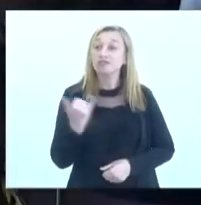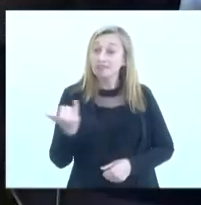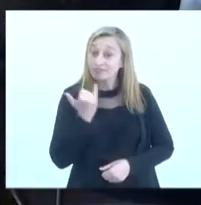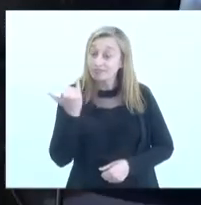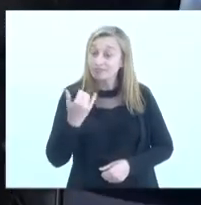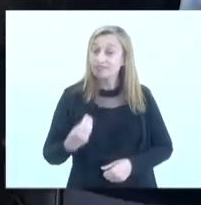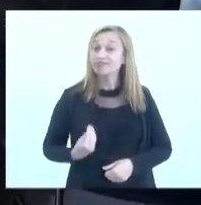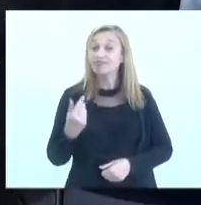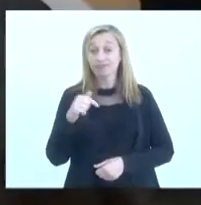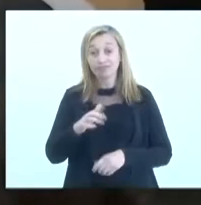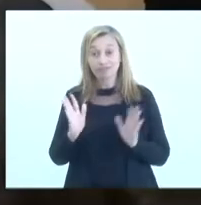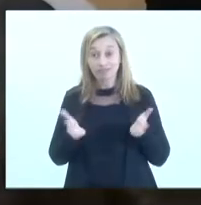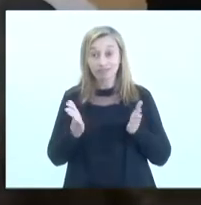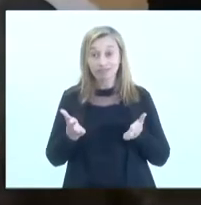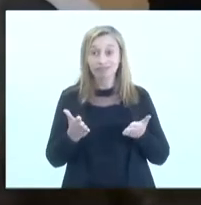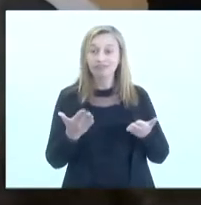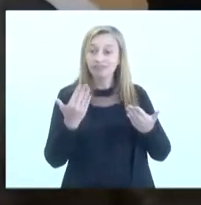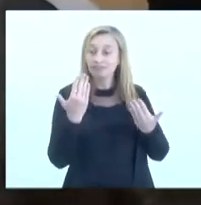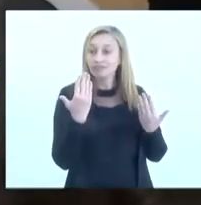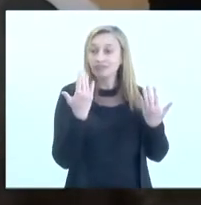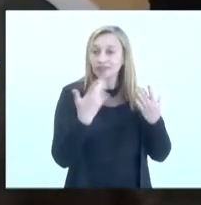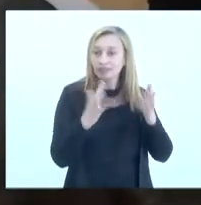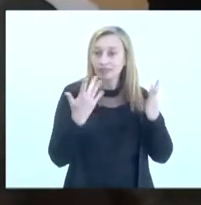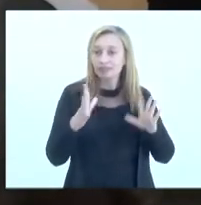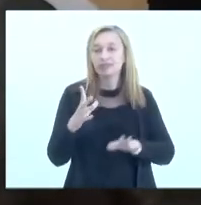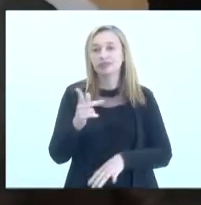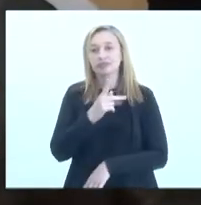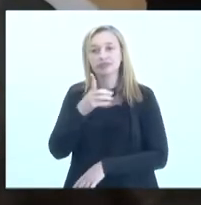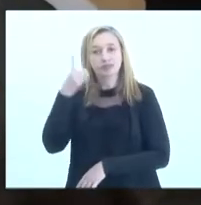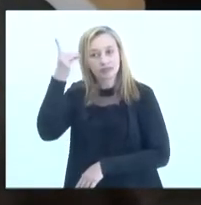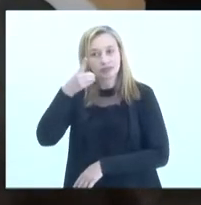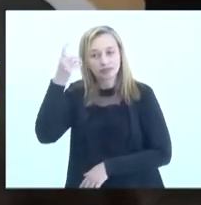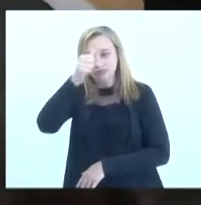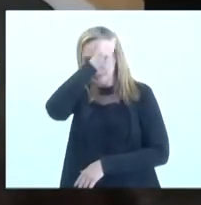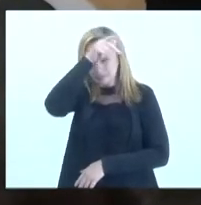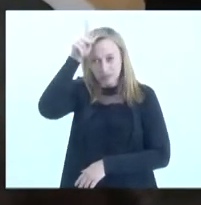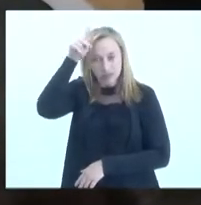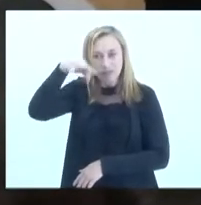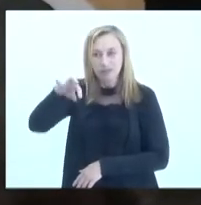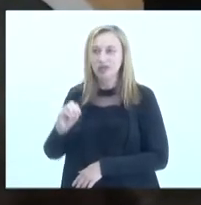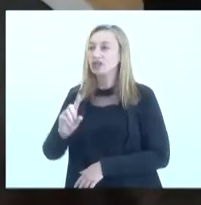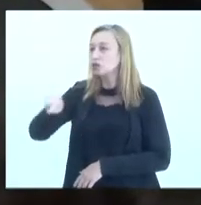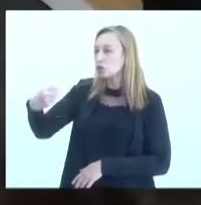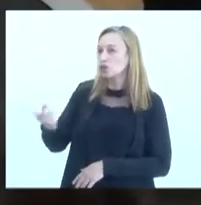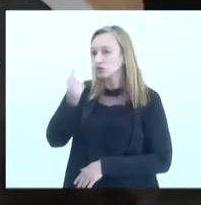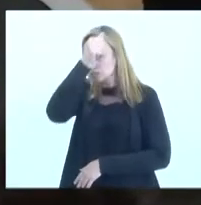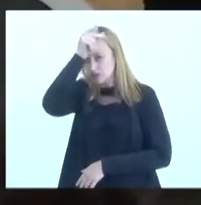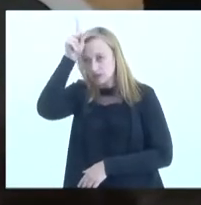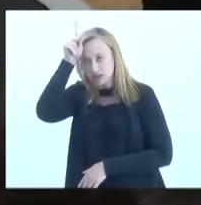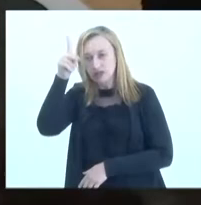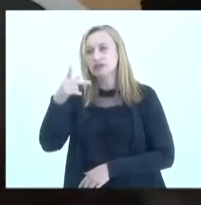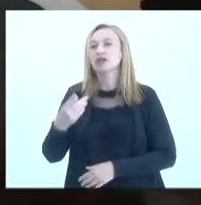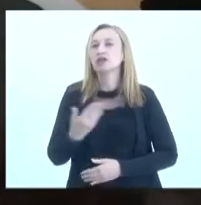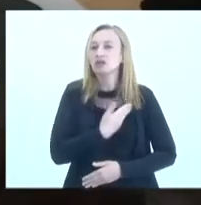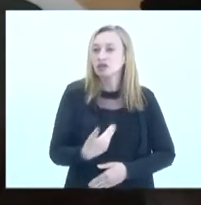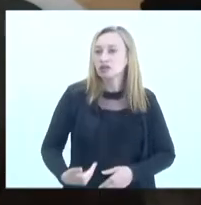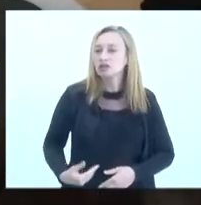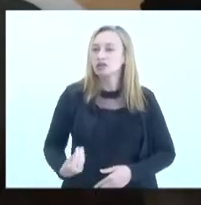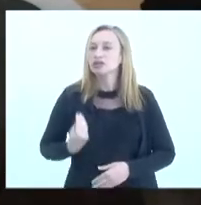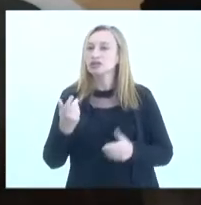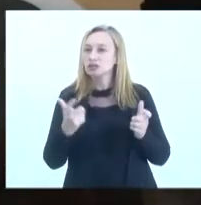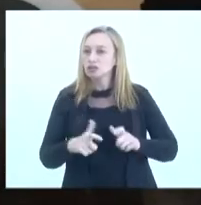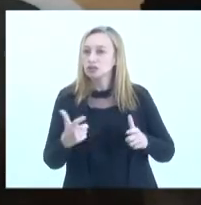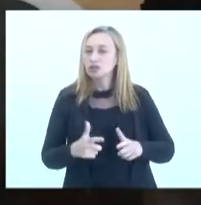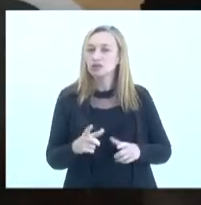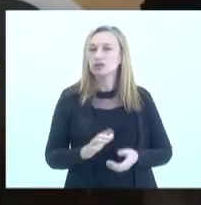estar aqui hoje. Eu queria cumprimentar a mesa, o deputado, o prefeito Neto e demais prefeitos e demais autoridades presentes.